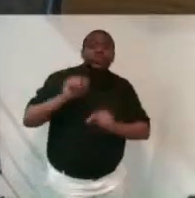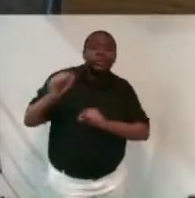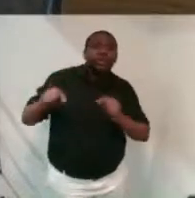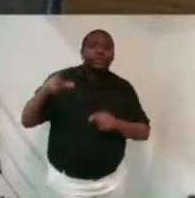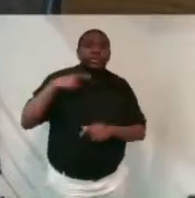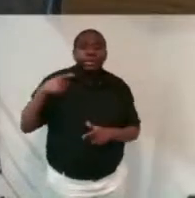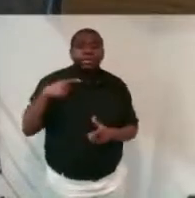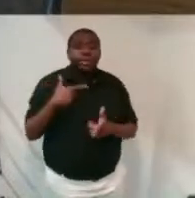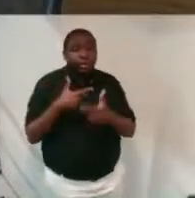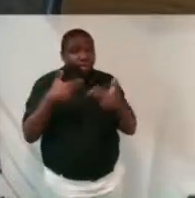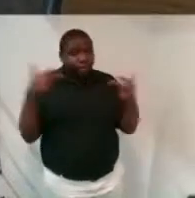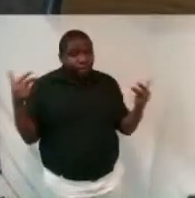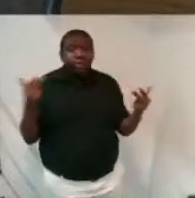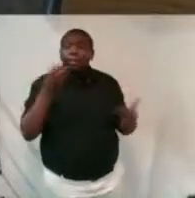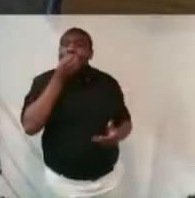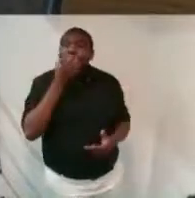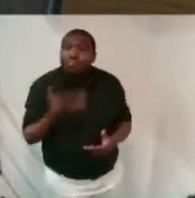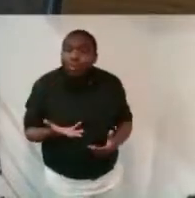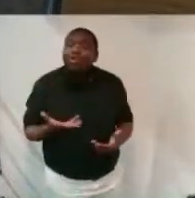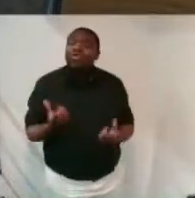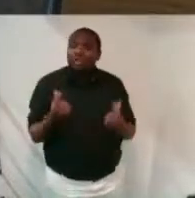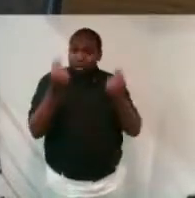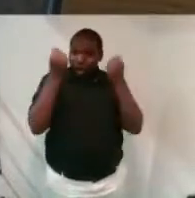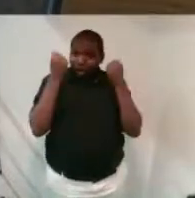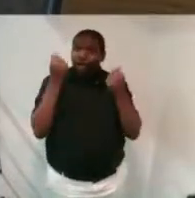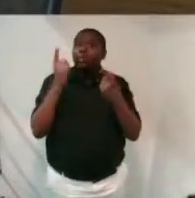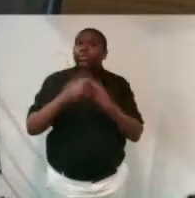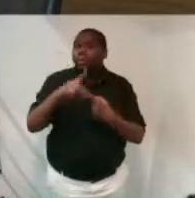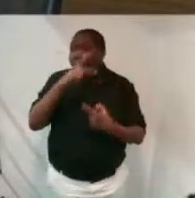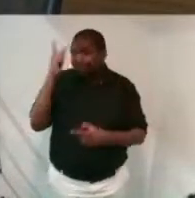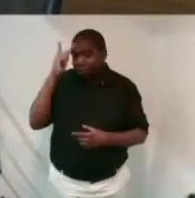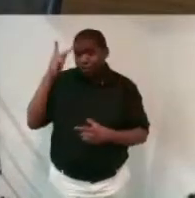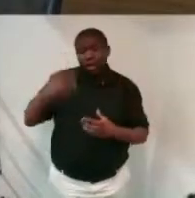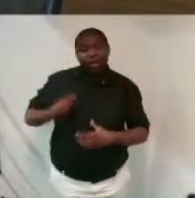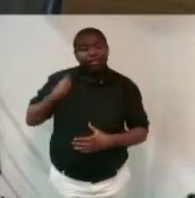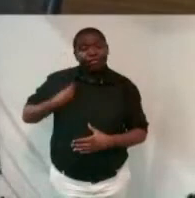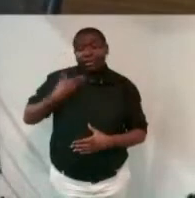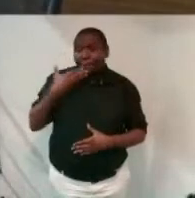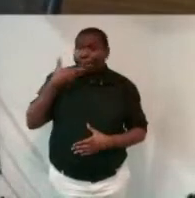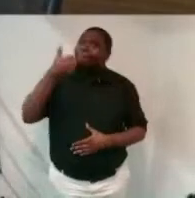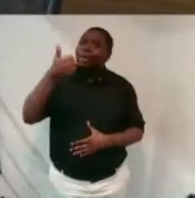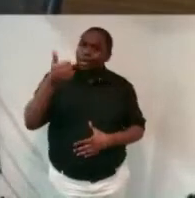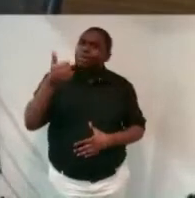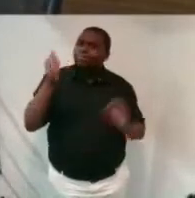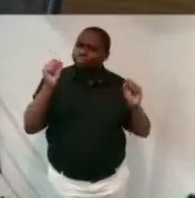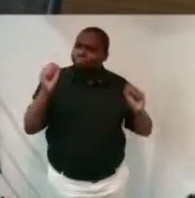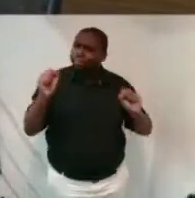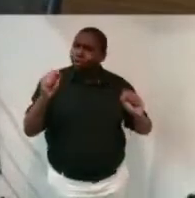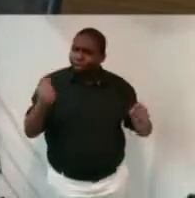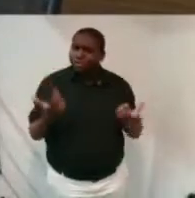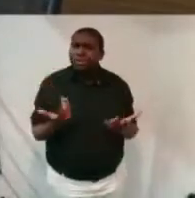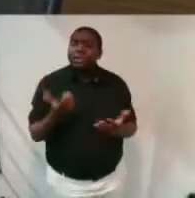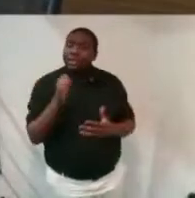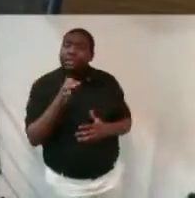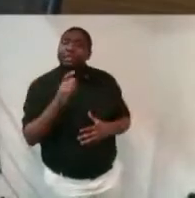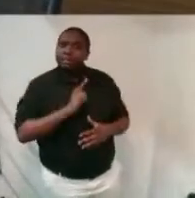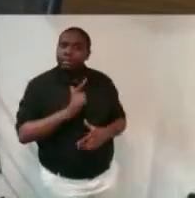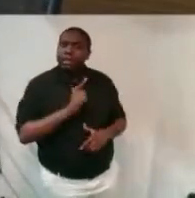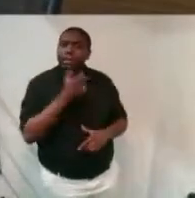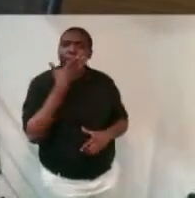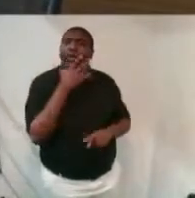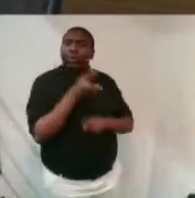gerar recursos, gerar riqueza e gerar dignidade também. Porque quando bem tratada essa